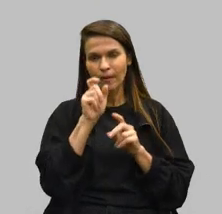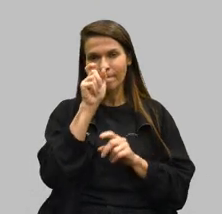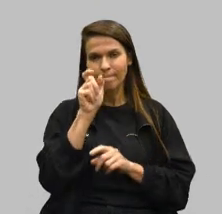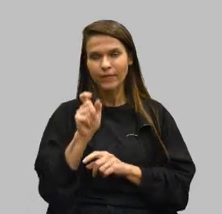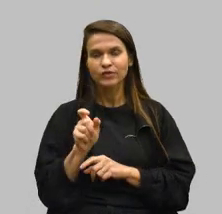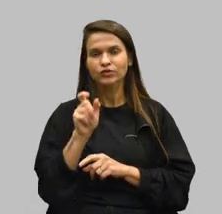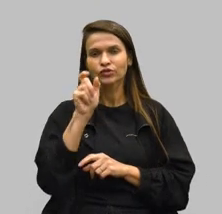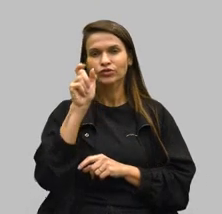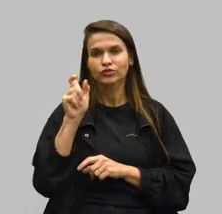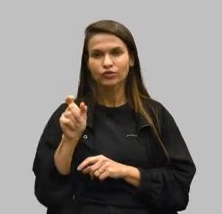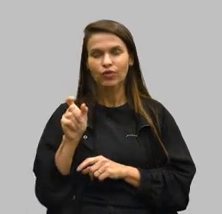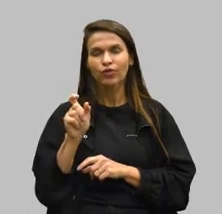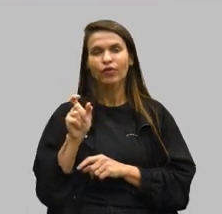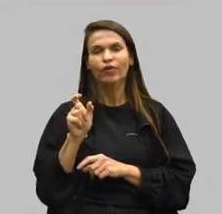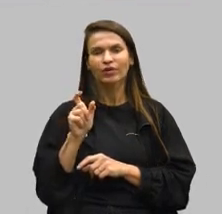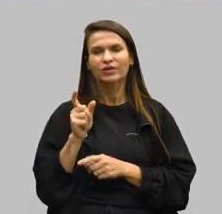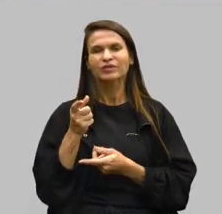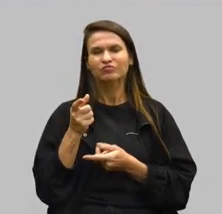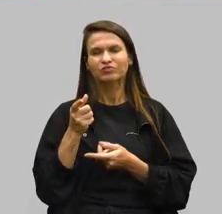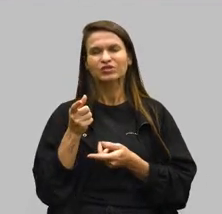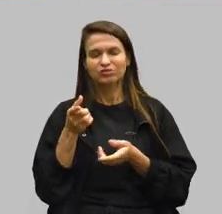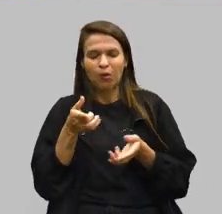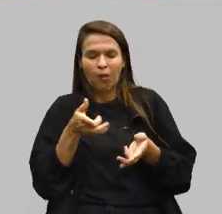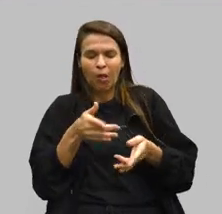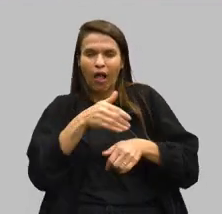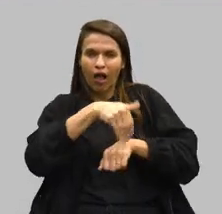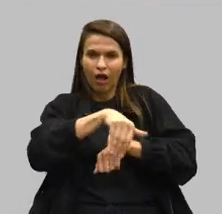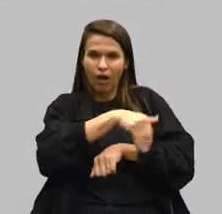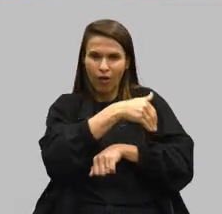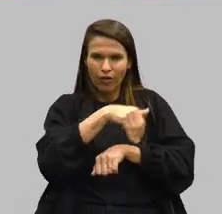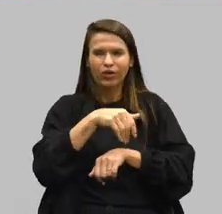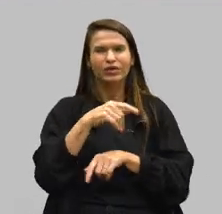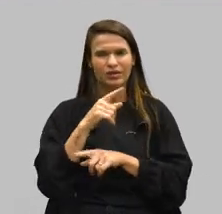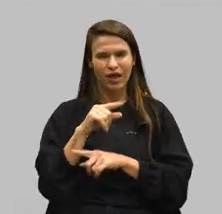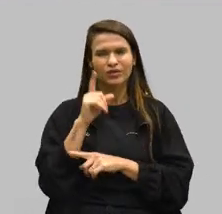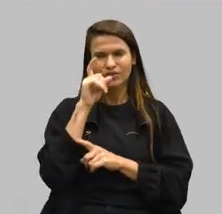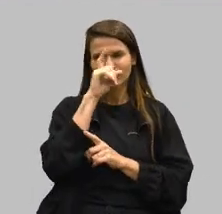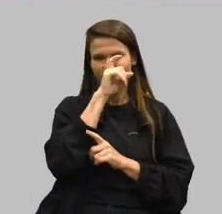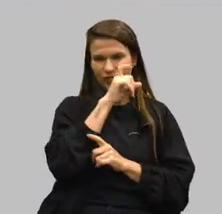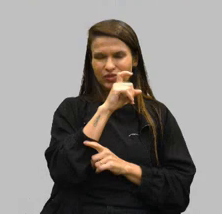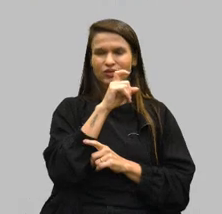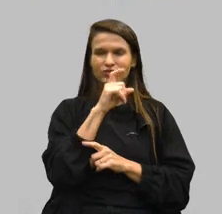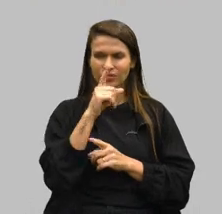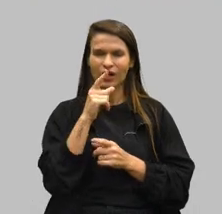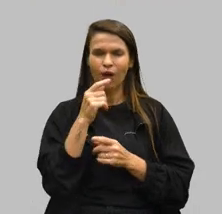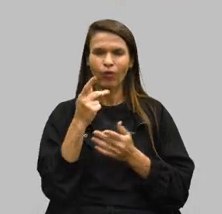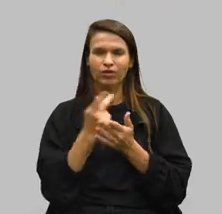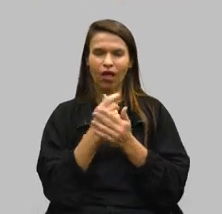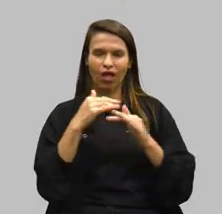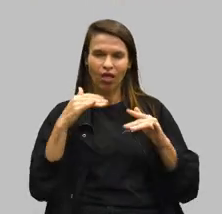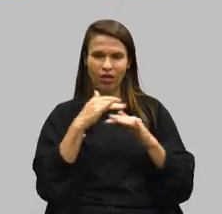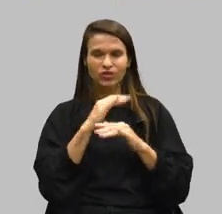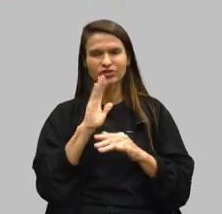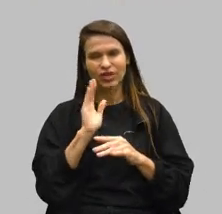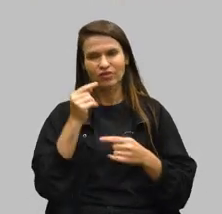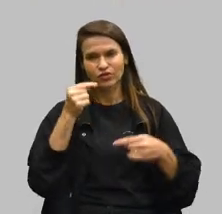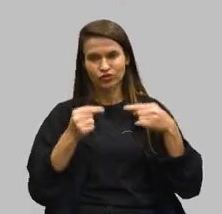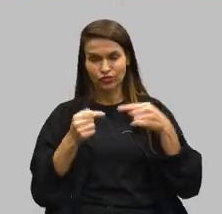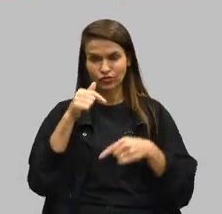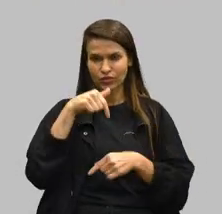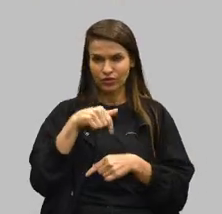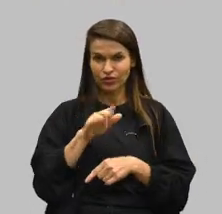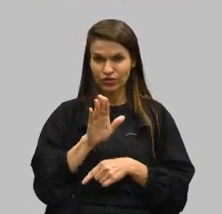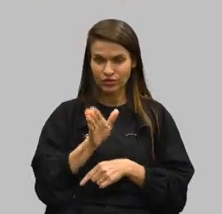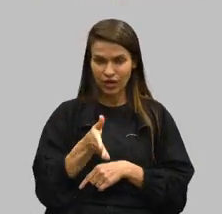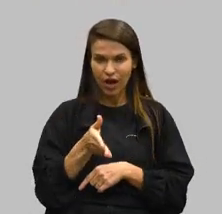que vivem em condições de rua que é o grande drama hoje dos grandes centros deve ter sido discutido isso aqui